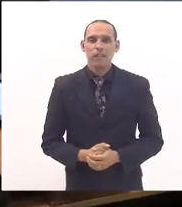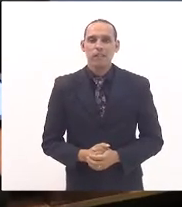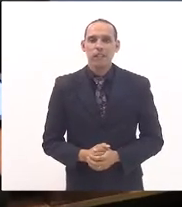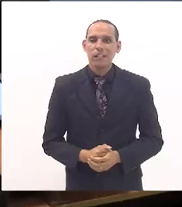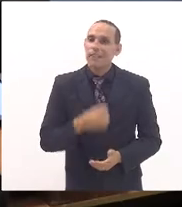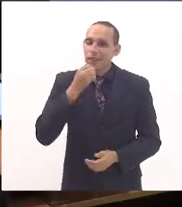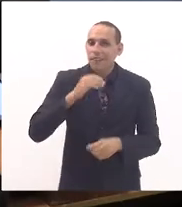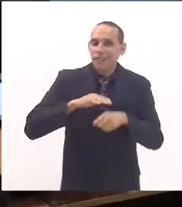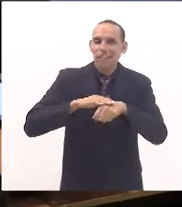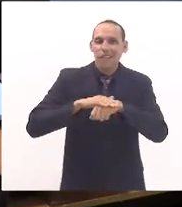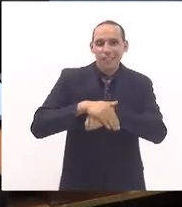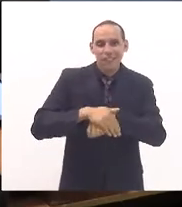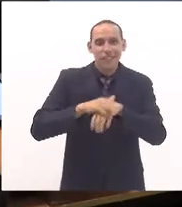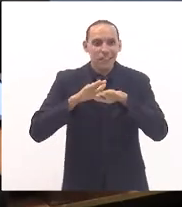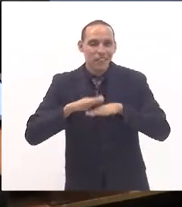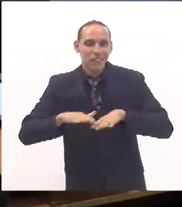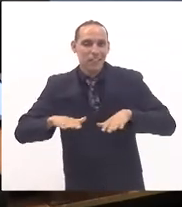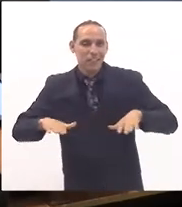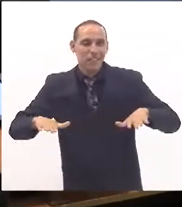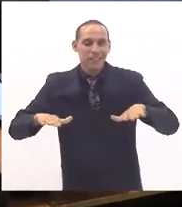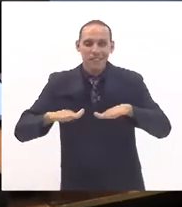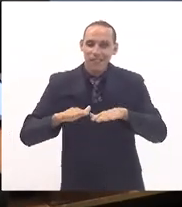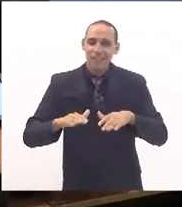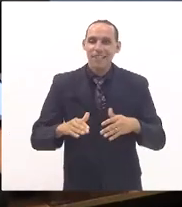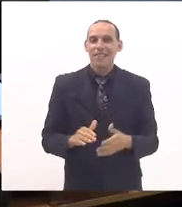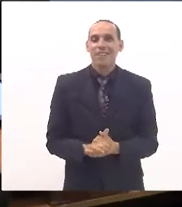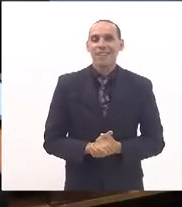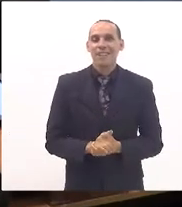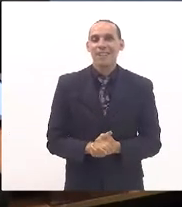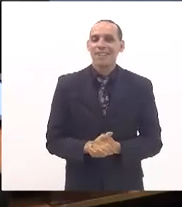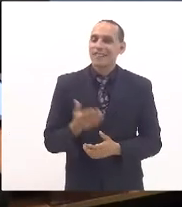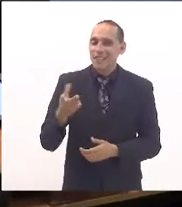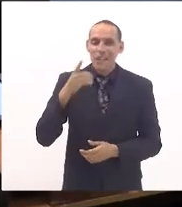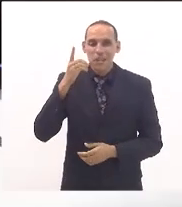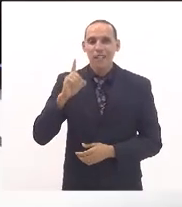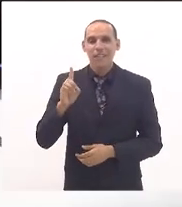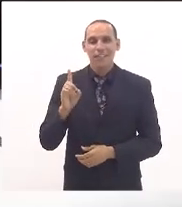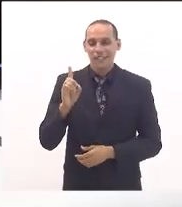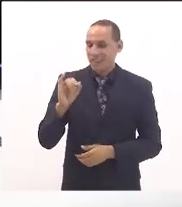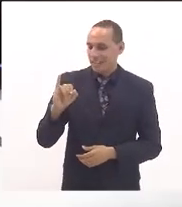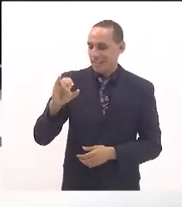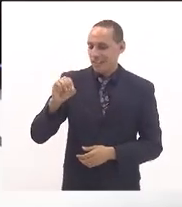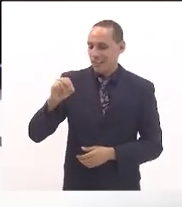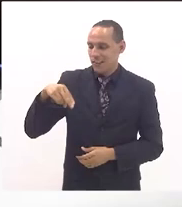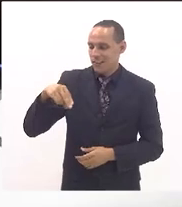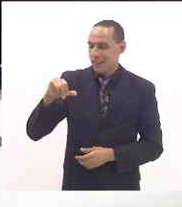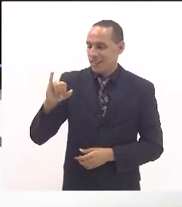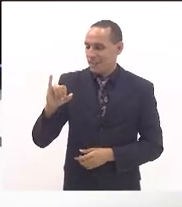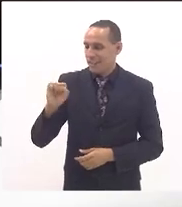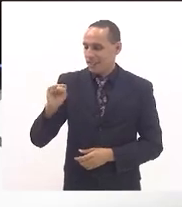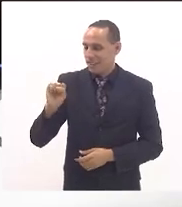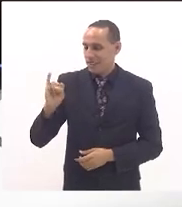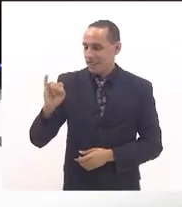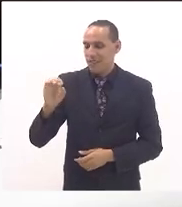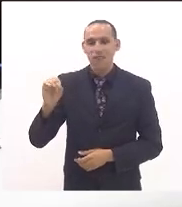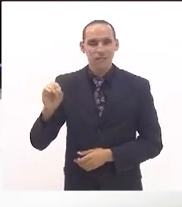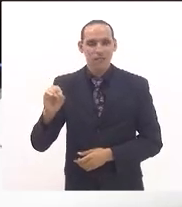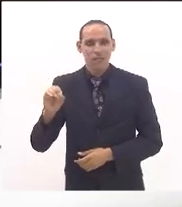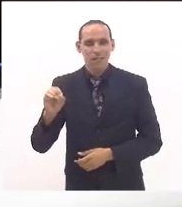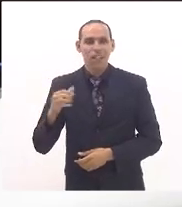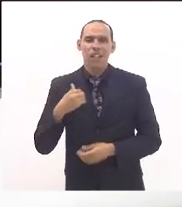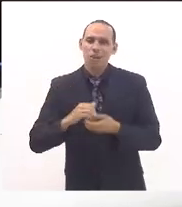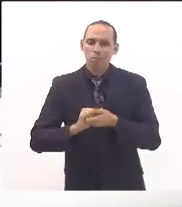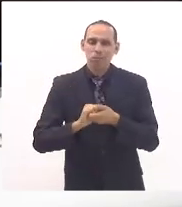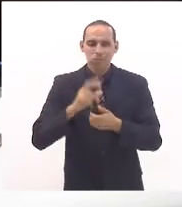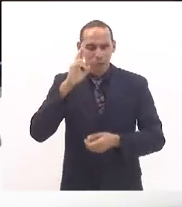Oi boa noite a todos e todas Excelentíssimo Senhor Deputado Dionísio Lins na pessoa de quem eu Saúdo a todas as autoridades